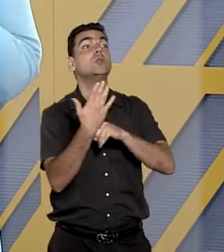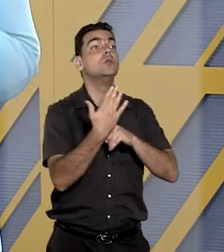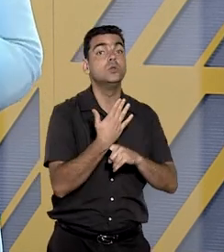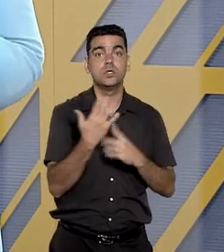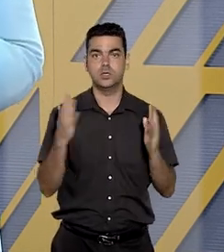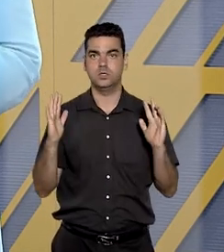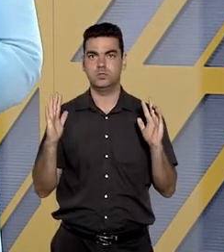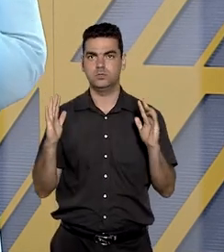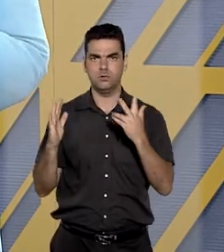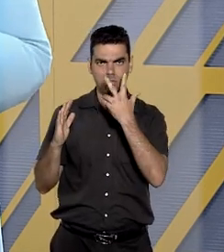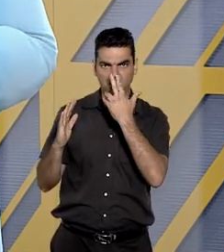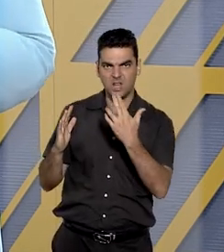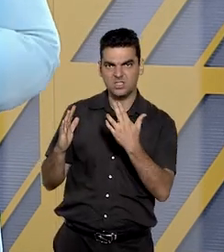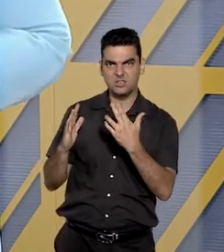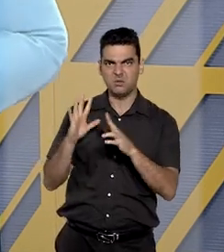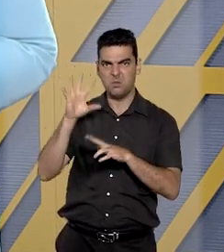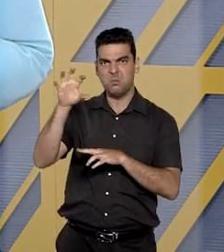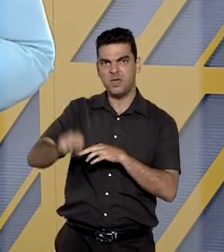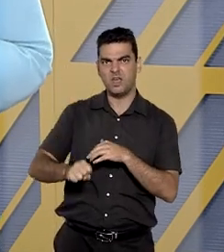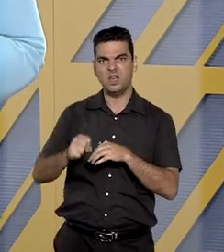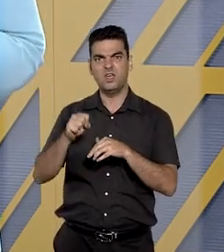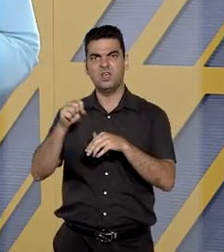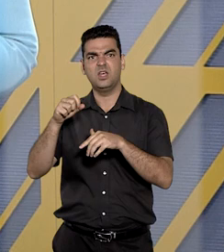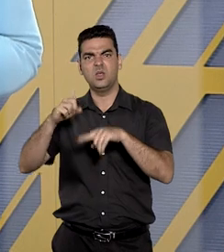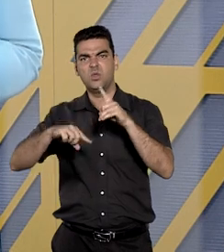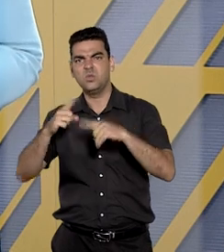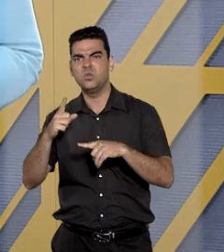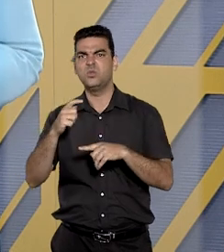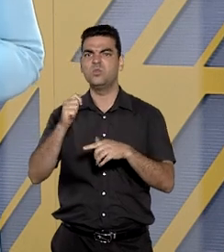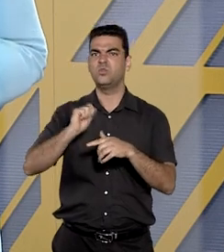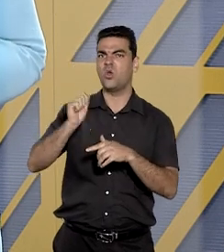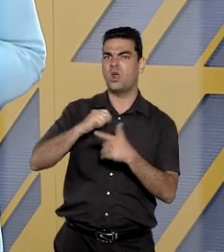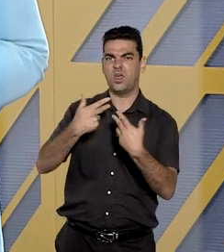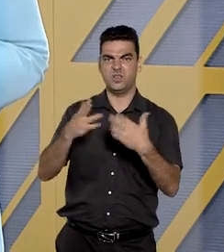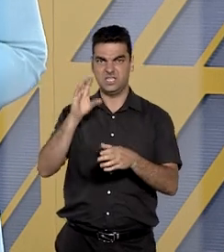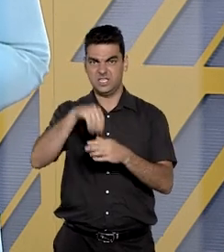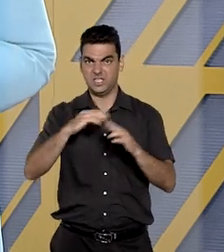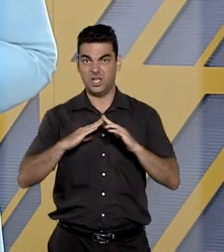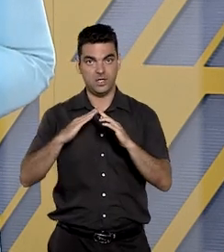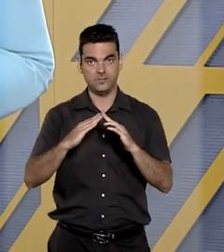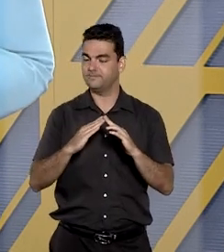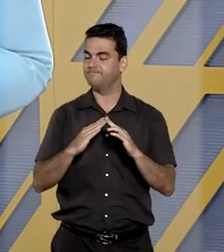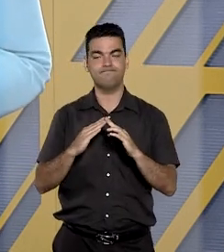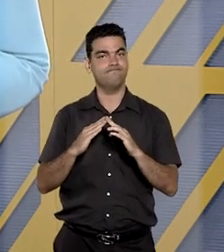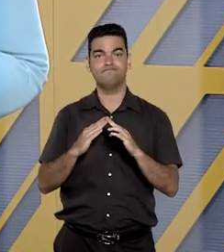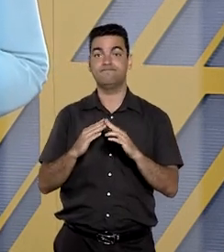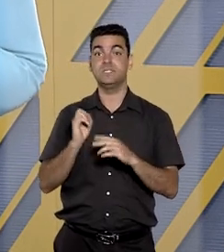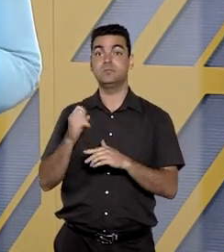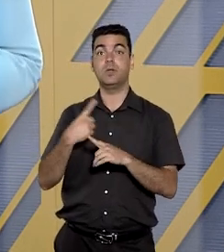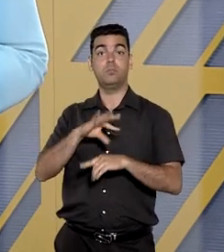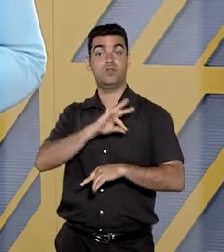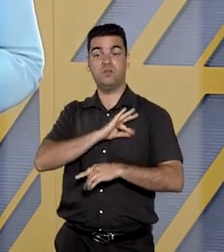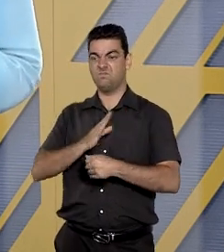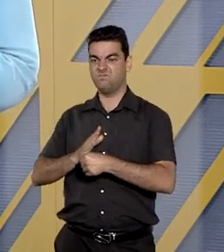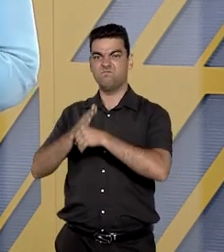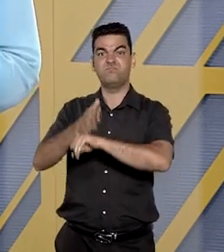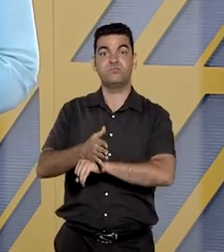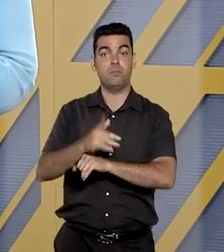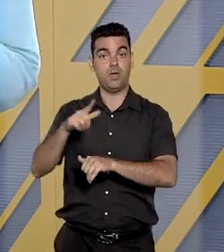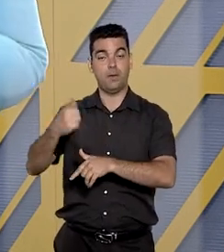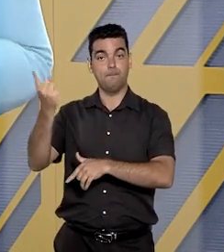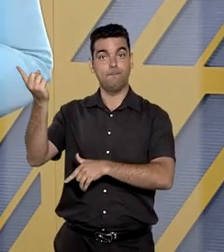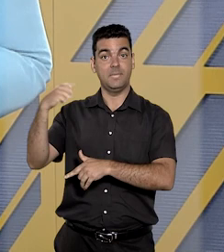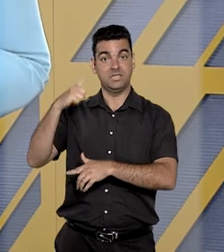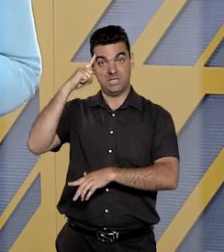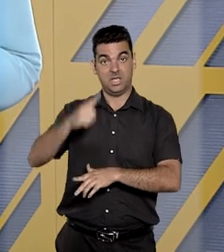socorro por si só não torna legal a apreensão de drogas ocorrida no interior de residência após a entrada de